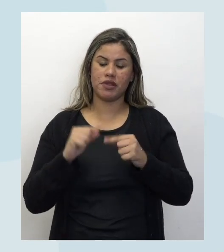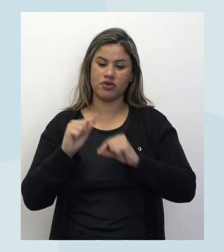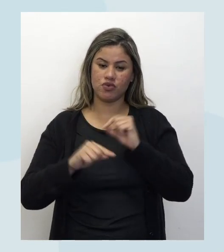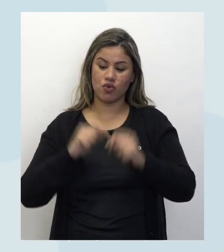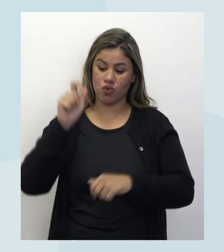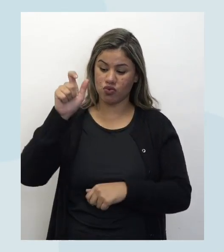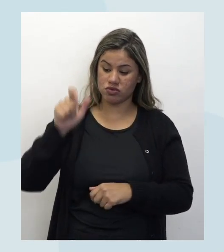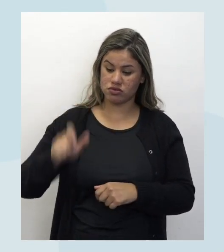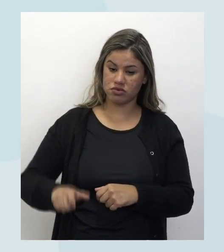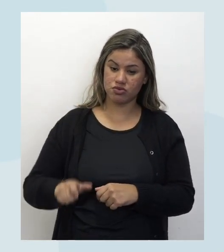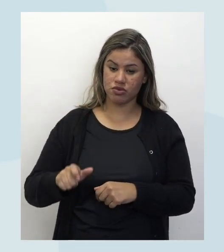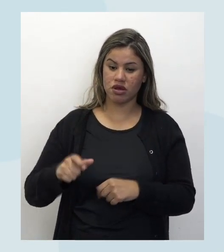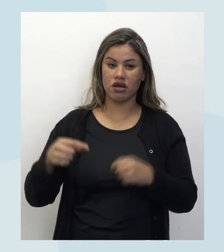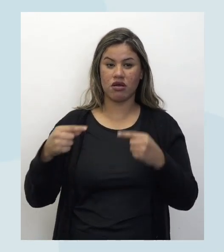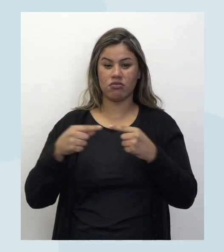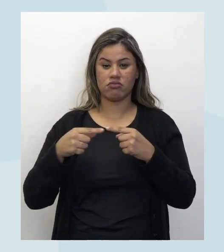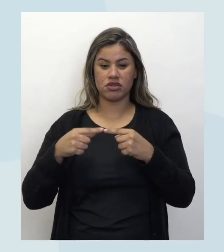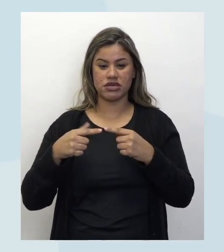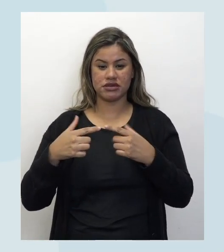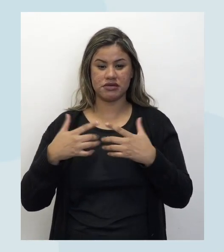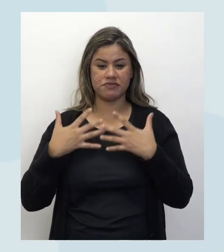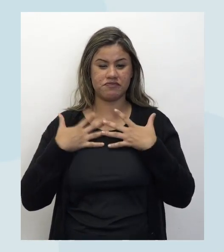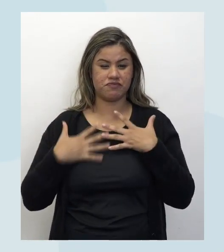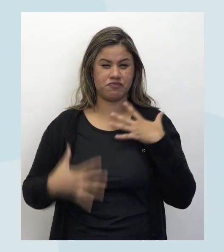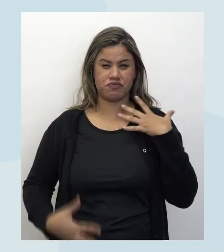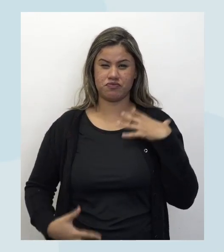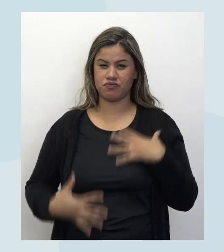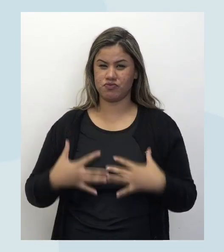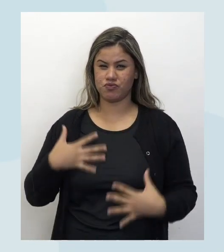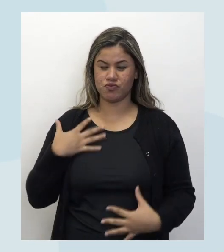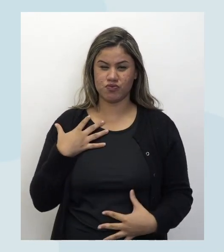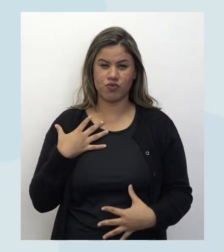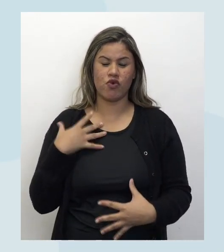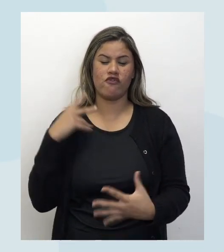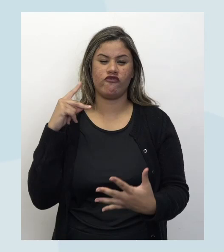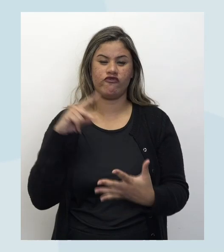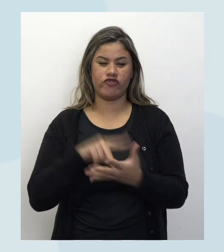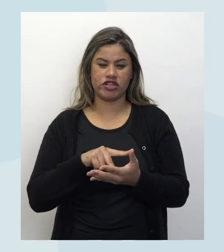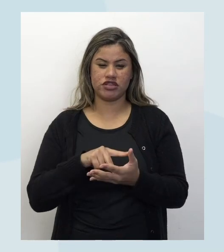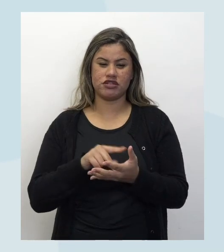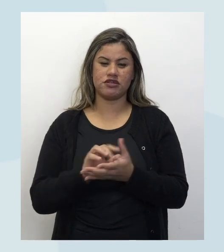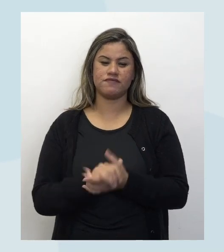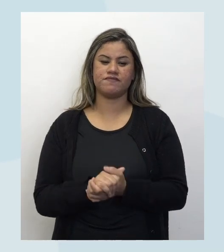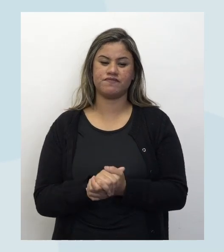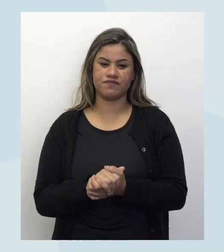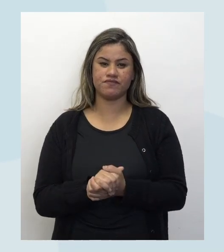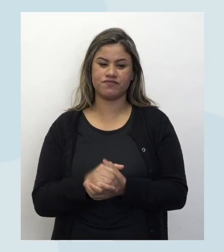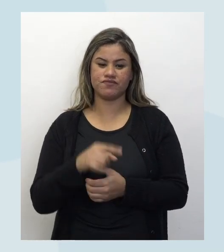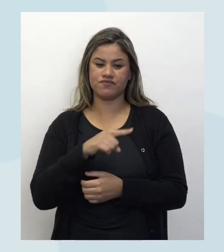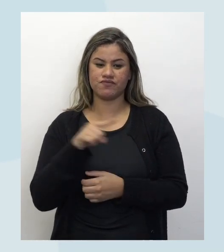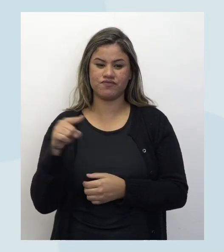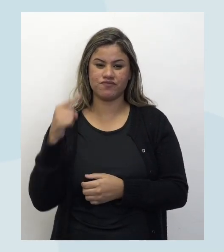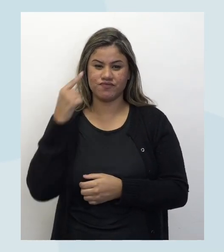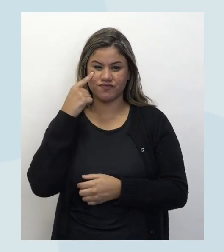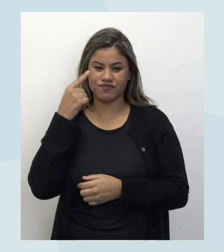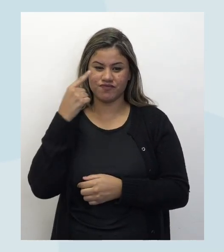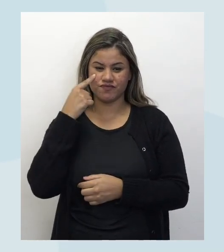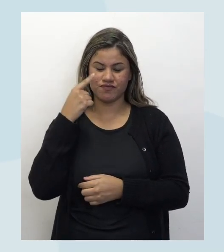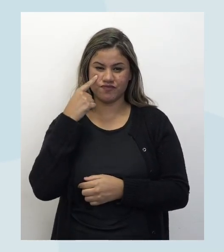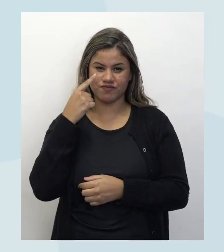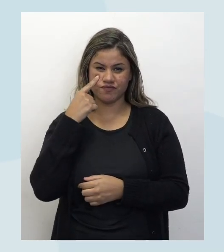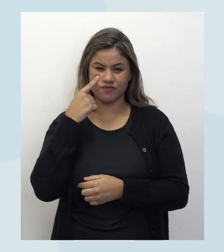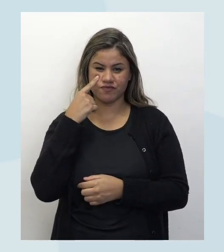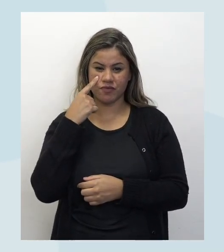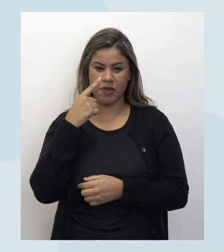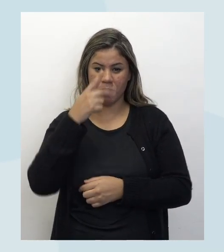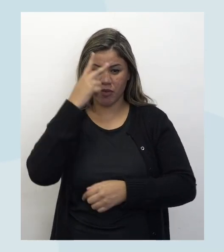humano como ele é, né, com as formas o mais realista possível, vocês podem ver nessas três imagens, parece que é uma pessoa petrificada,